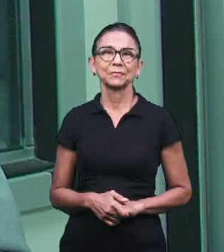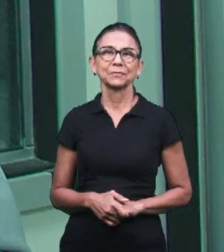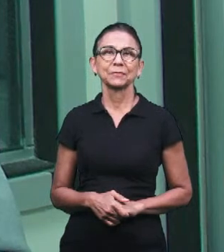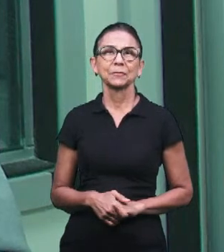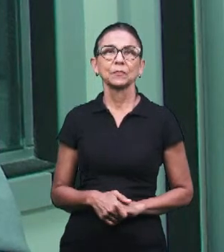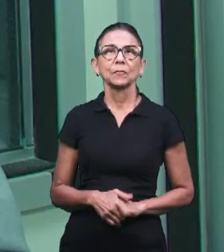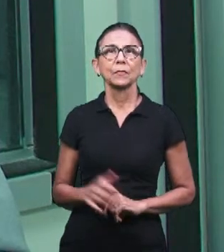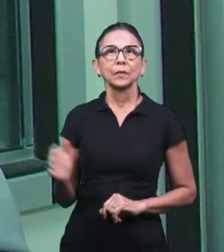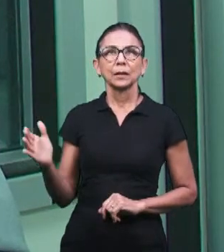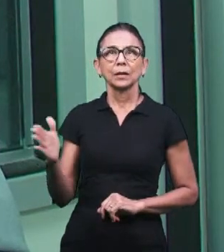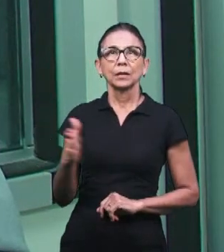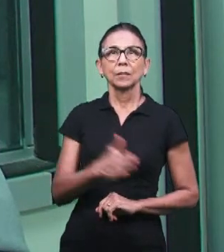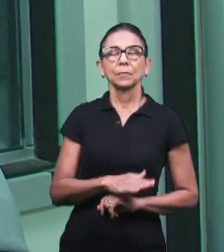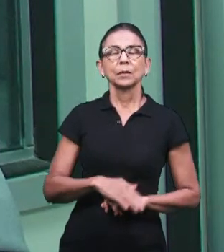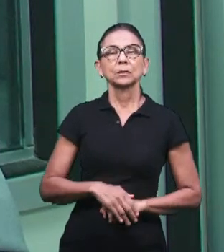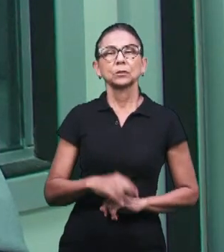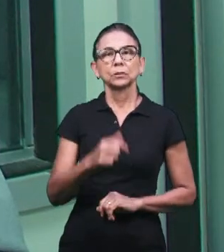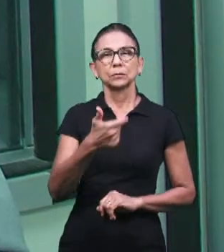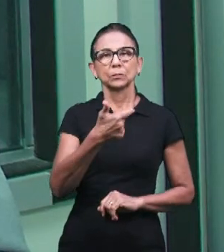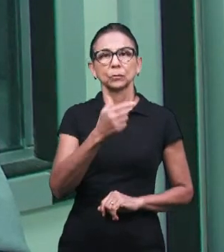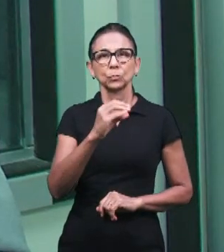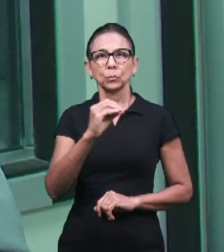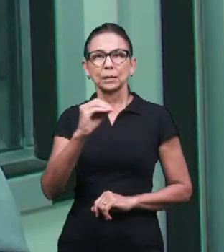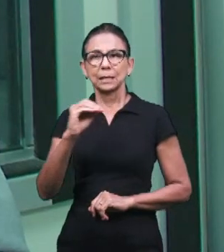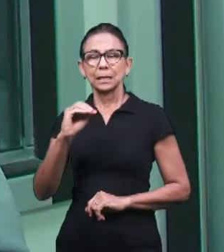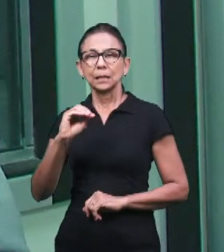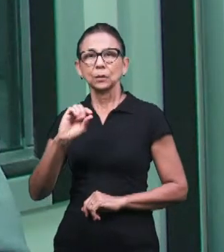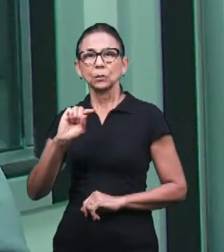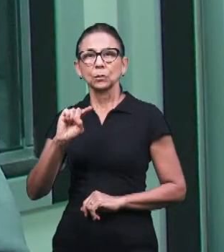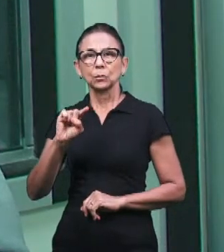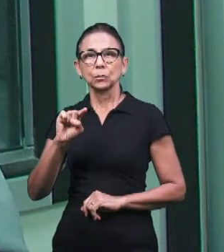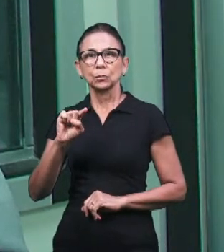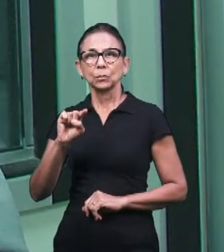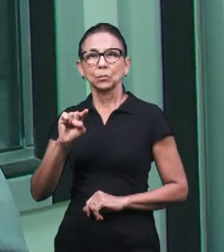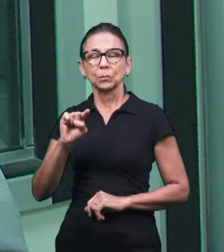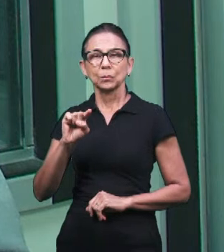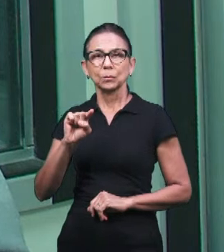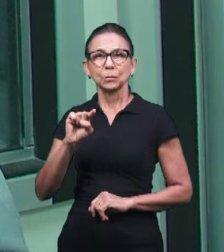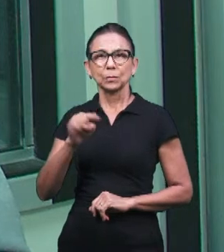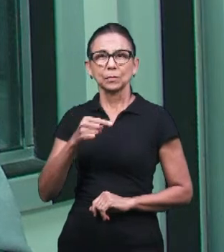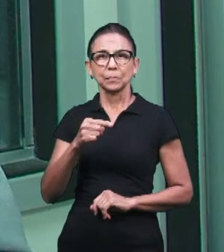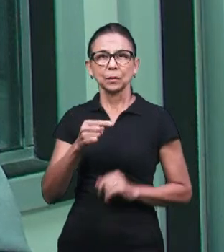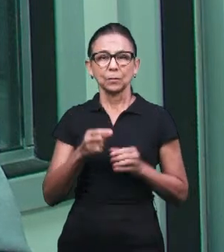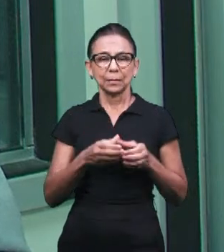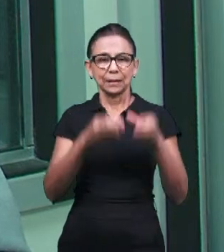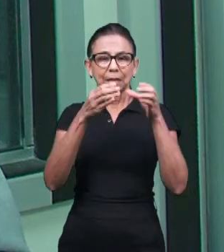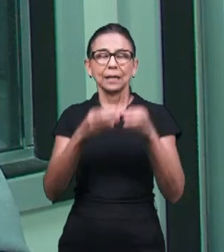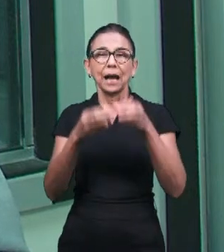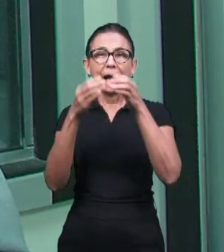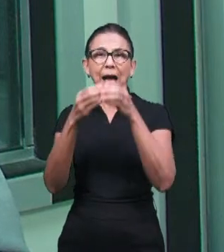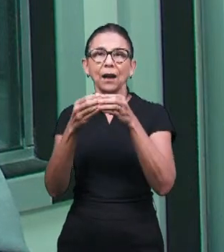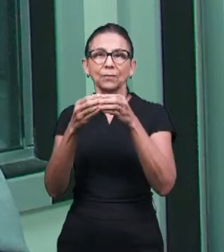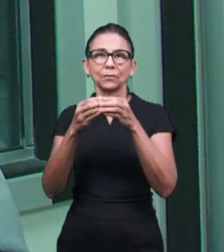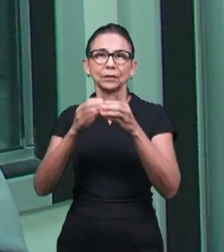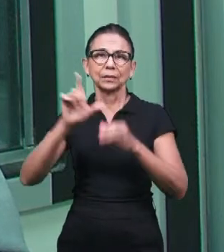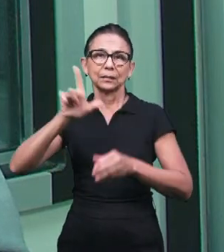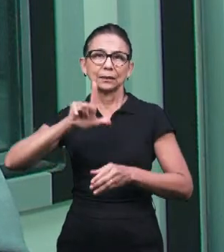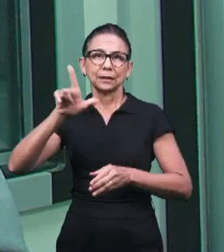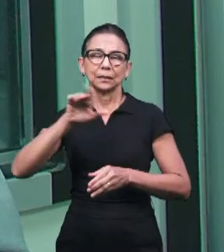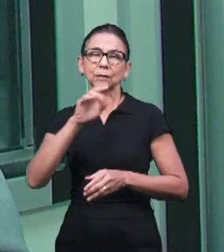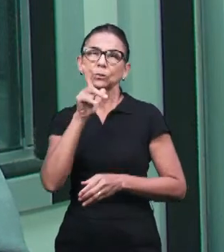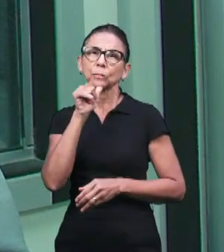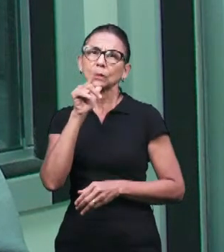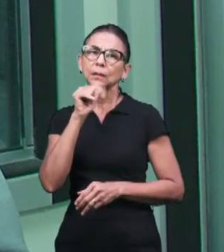com 200 mil vidros de água, garrafas de água em estoque. E quando deu 2:30 da tarde, veio